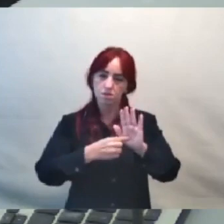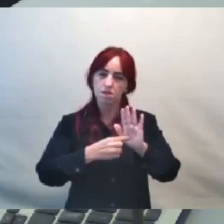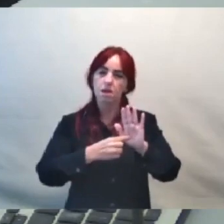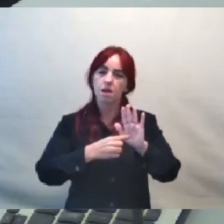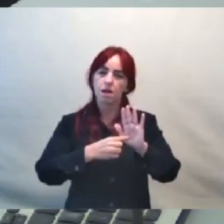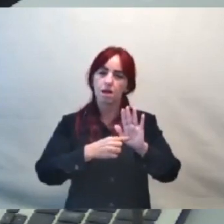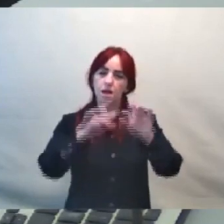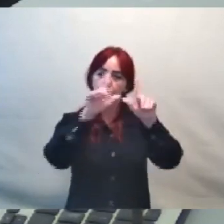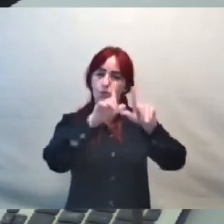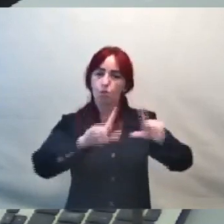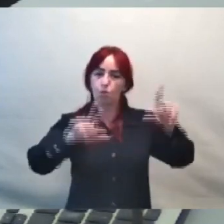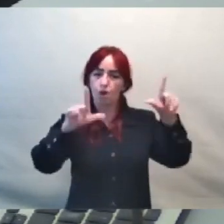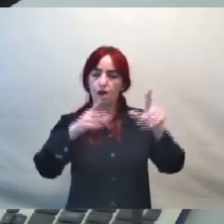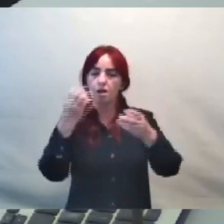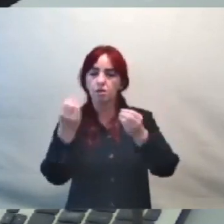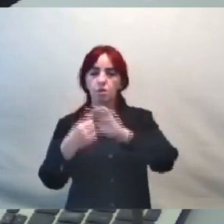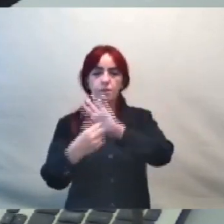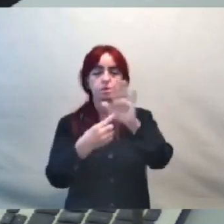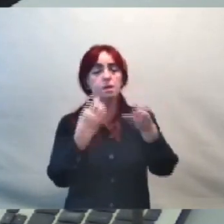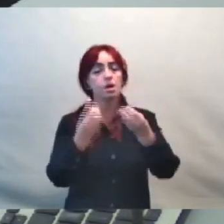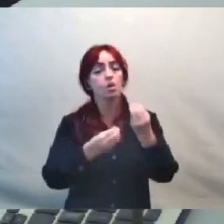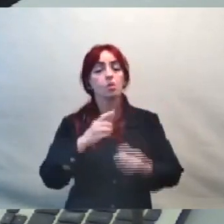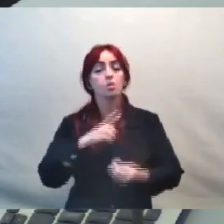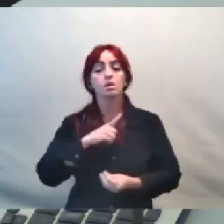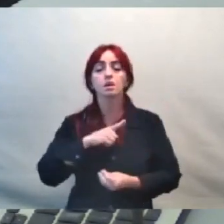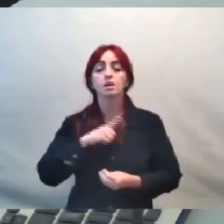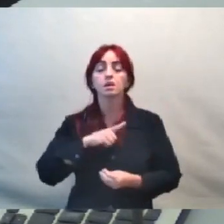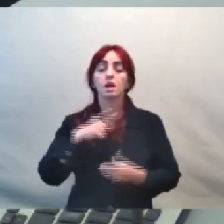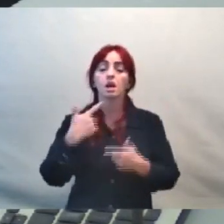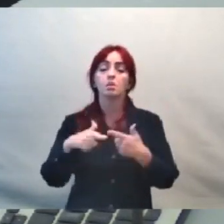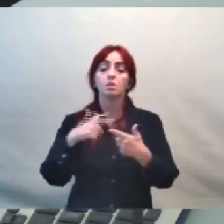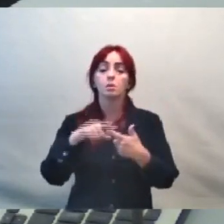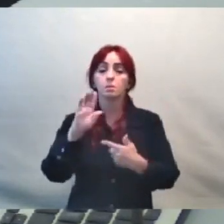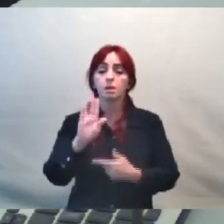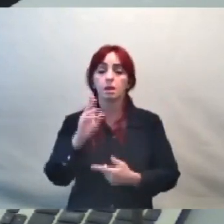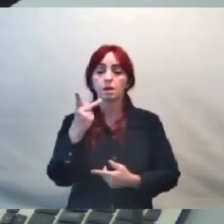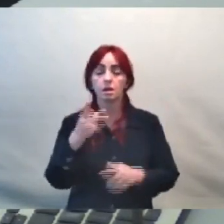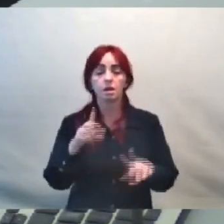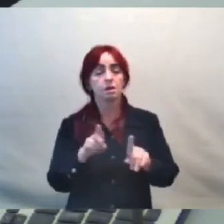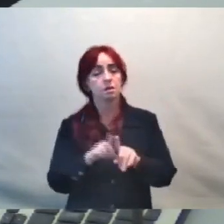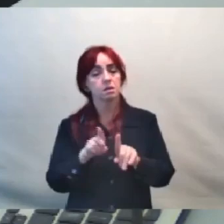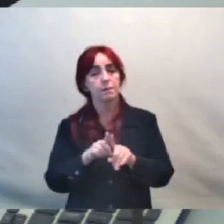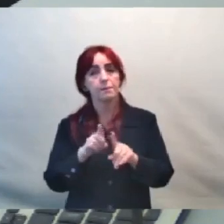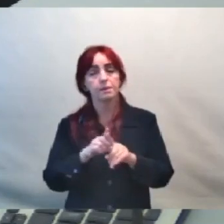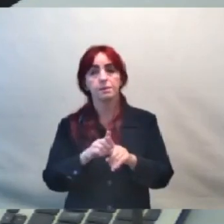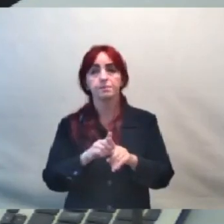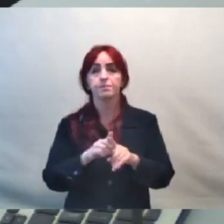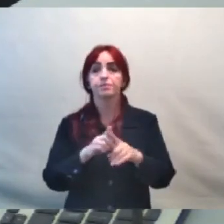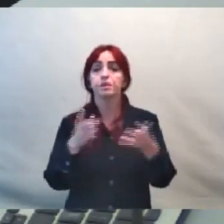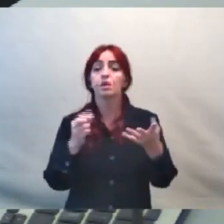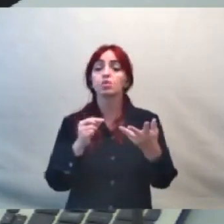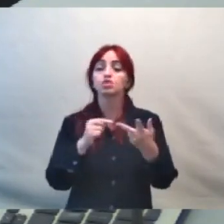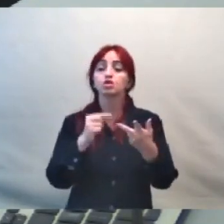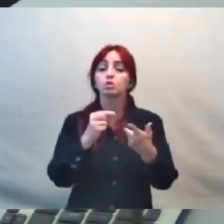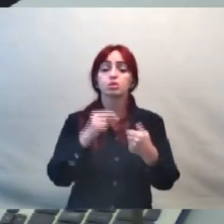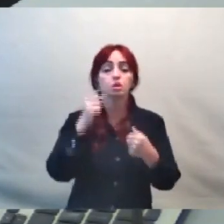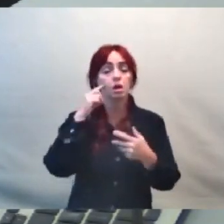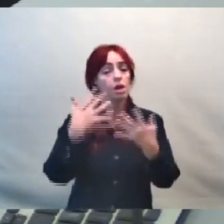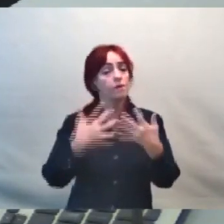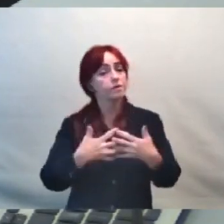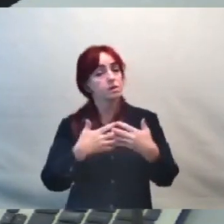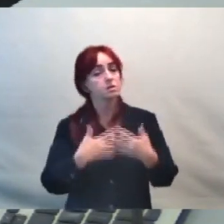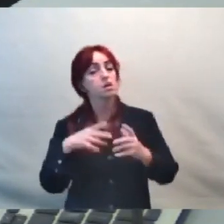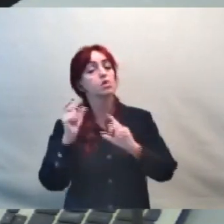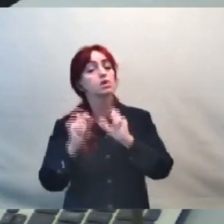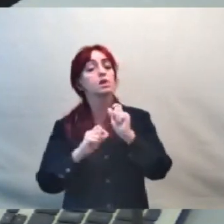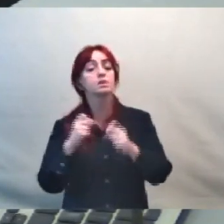Belo Horizonte, e adiantar, assim, algum tipo de reflexão do que precisa ser feito,